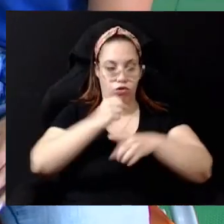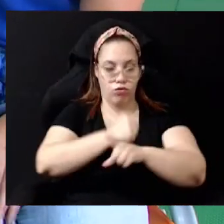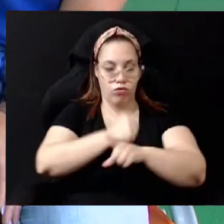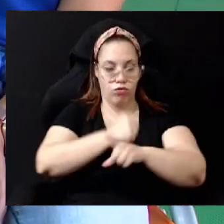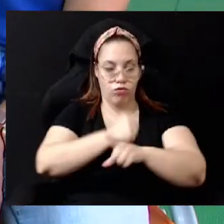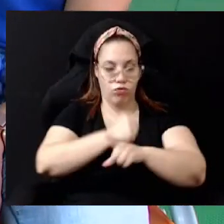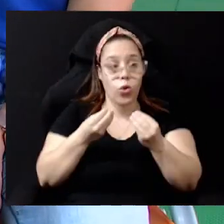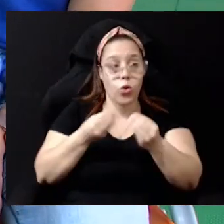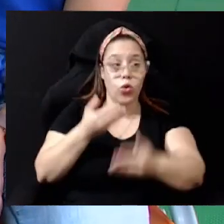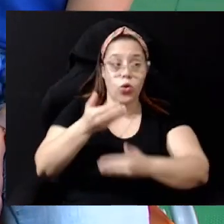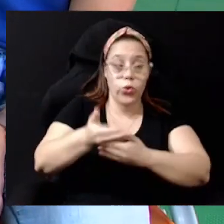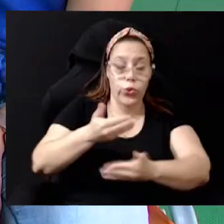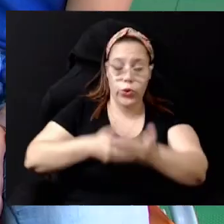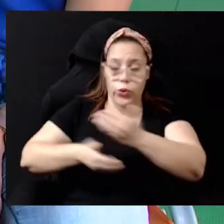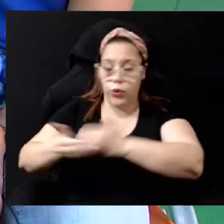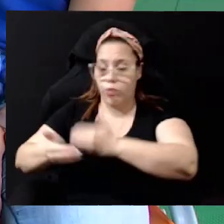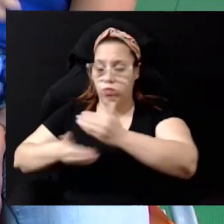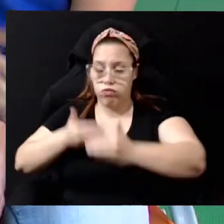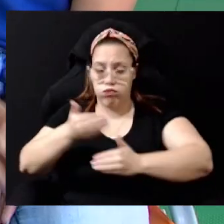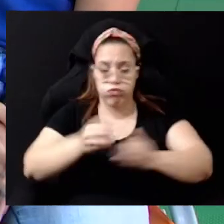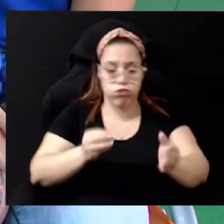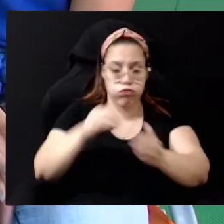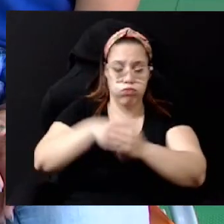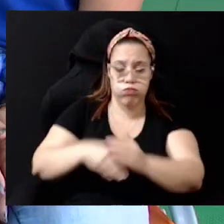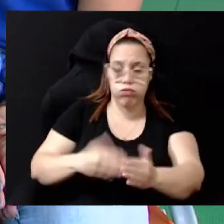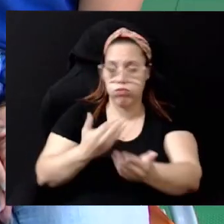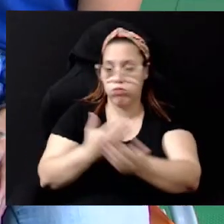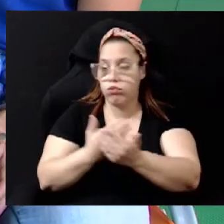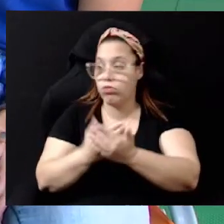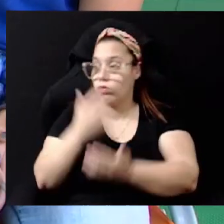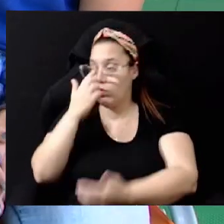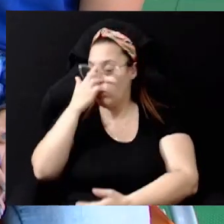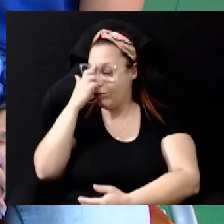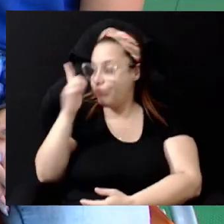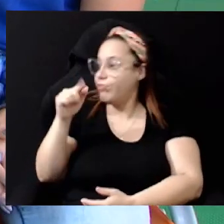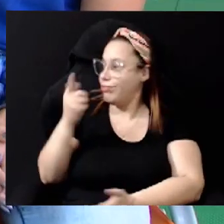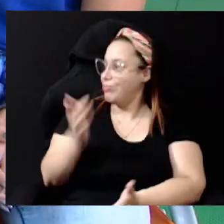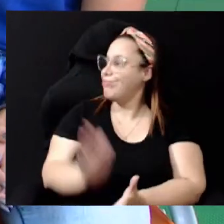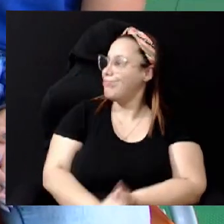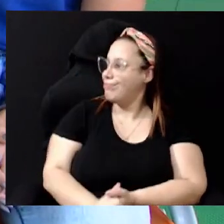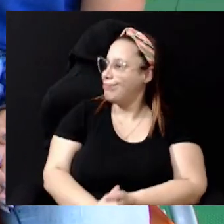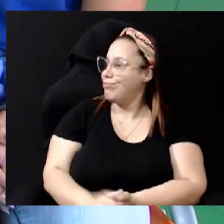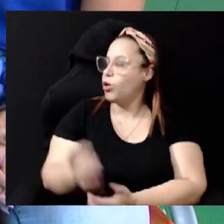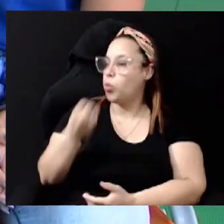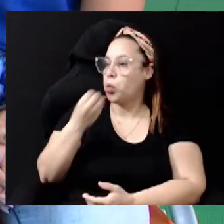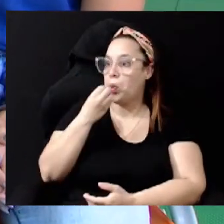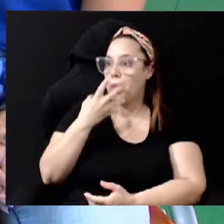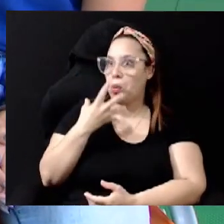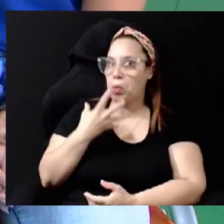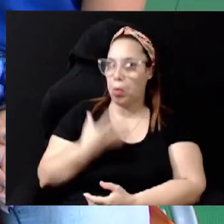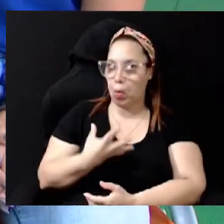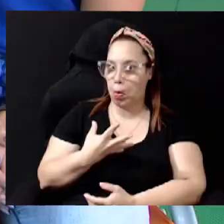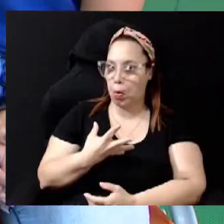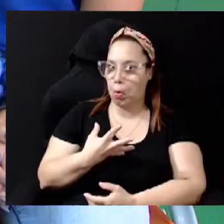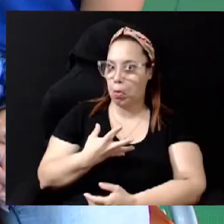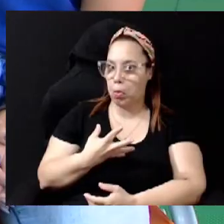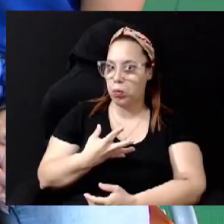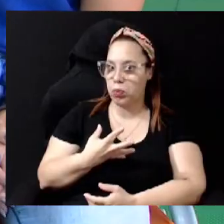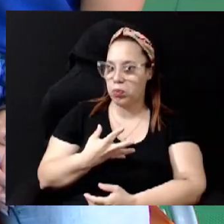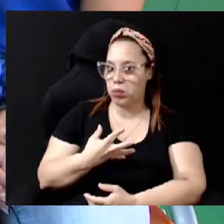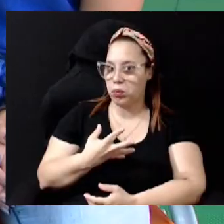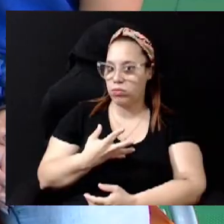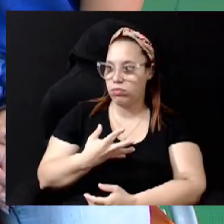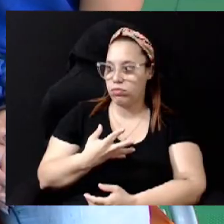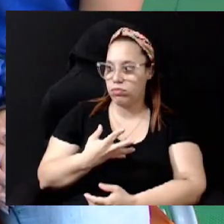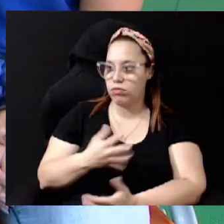afetivo-social. Então como eles vão interagir com as outras crianças dentro da aula. Pois é, realmente é muita coisa importante,